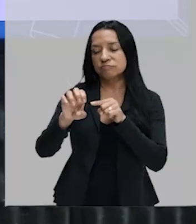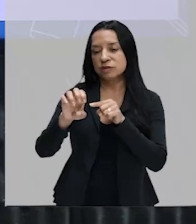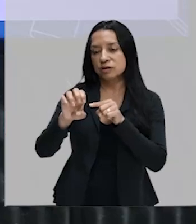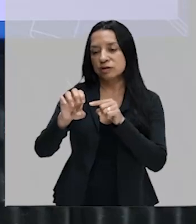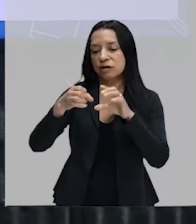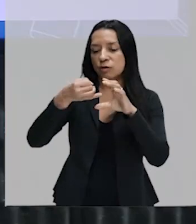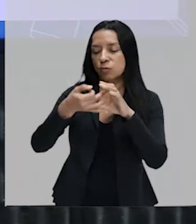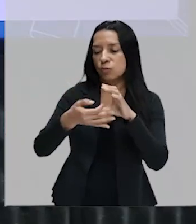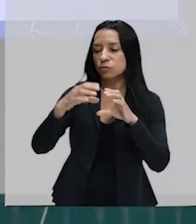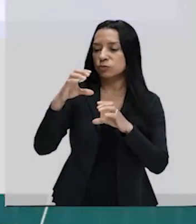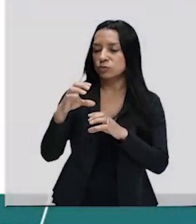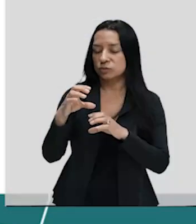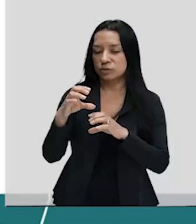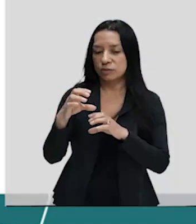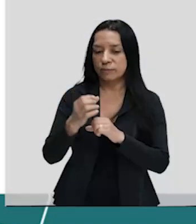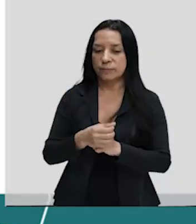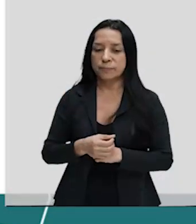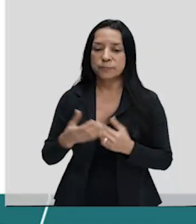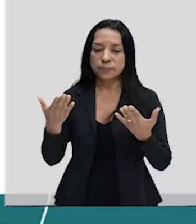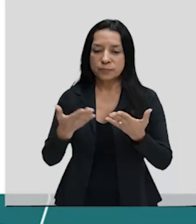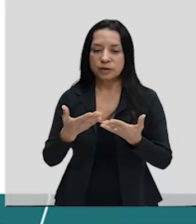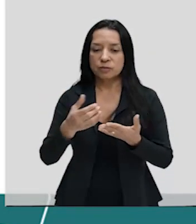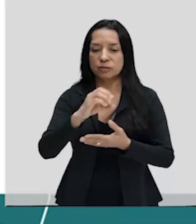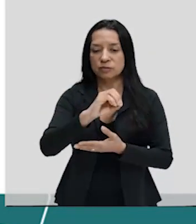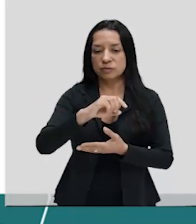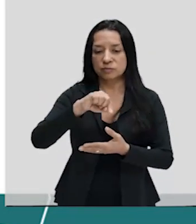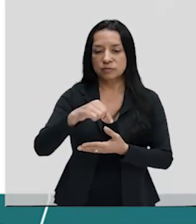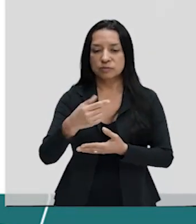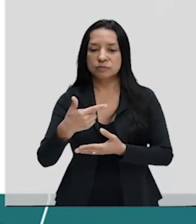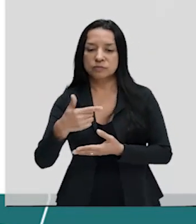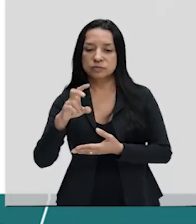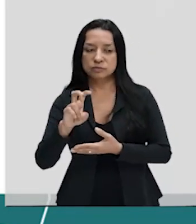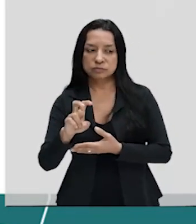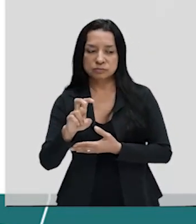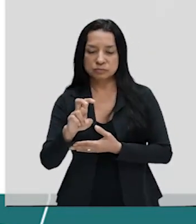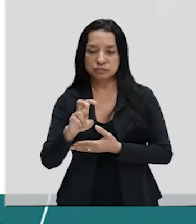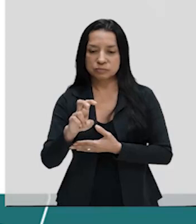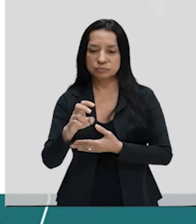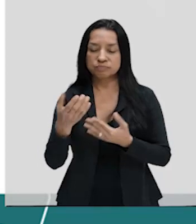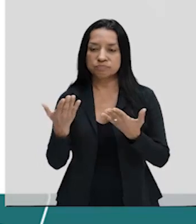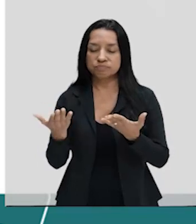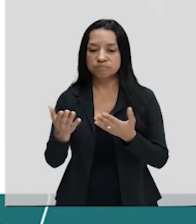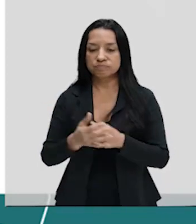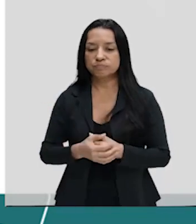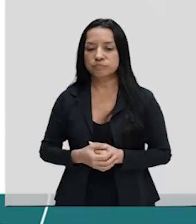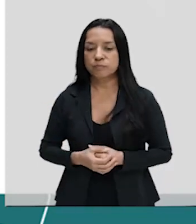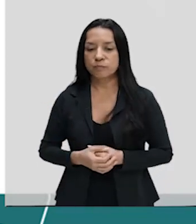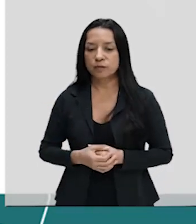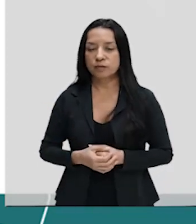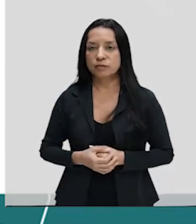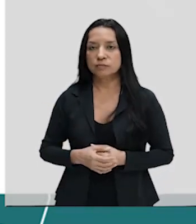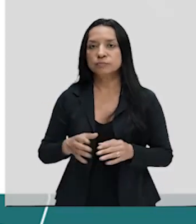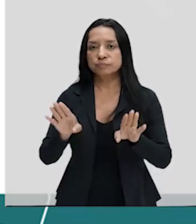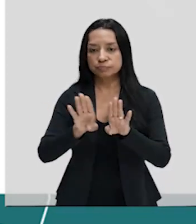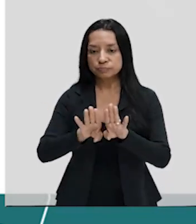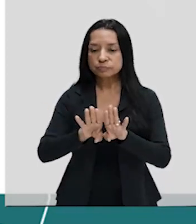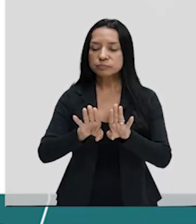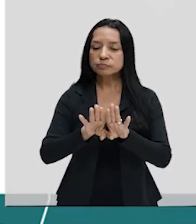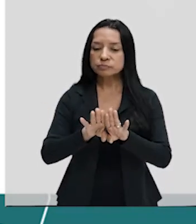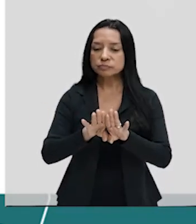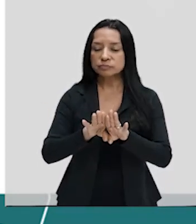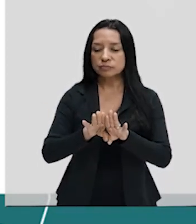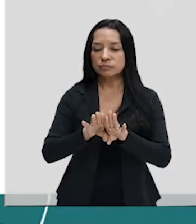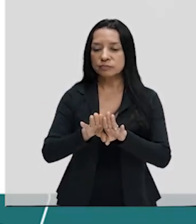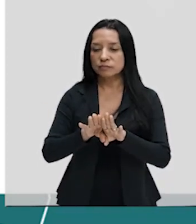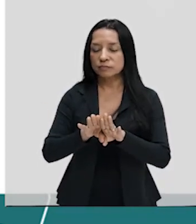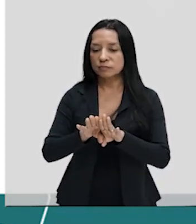tá? Por fim, agora, nós temos o 0,25. Gente, aqui você também, né, vai seguir o